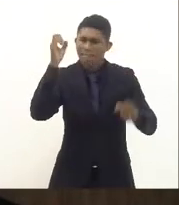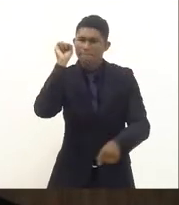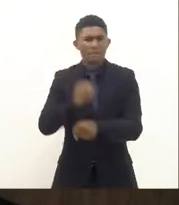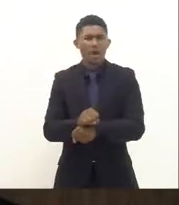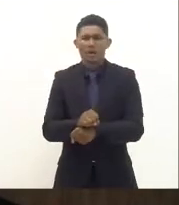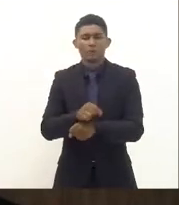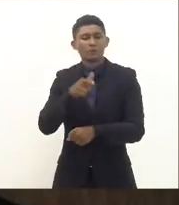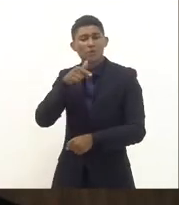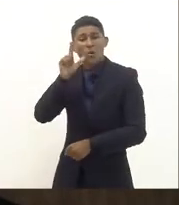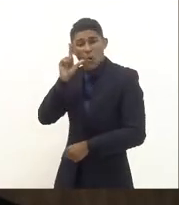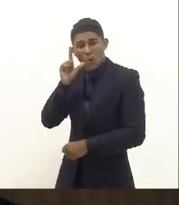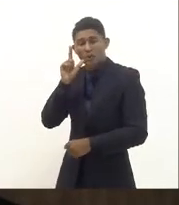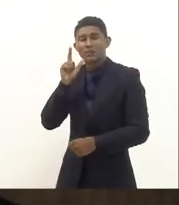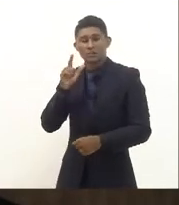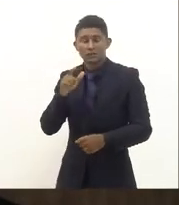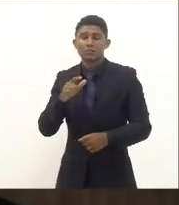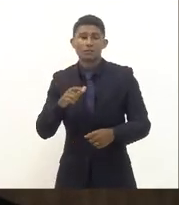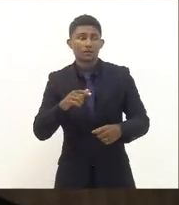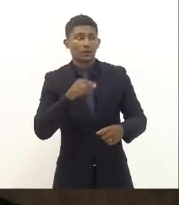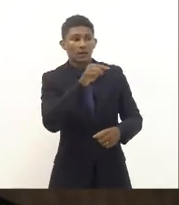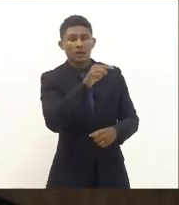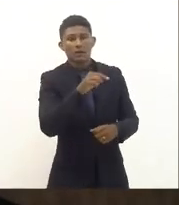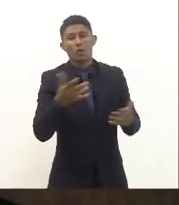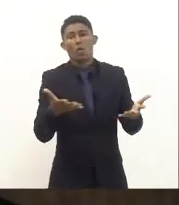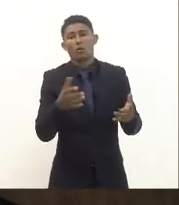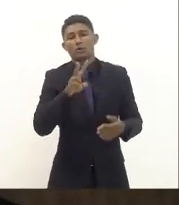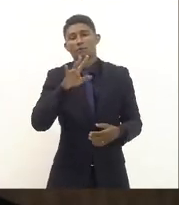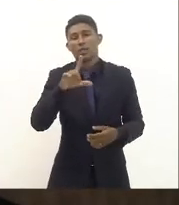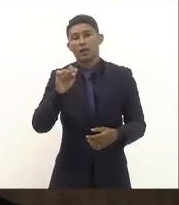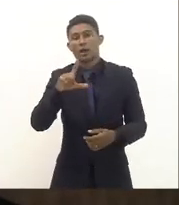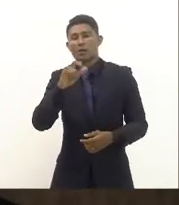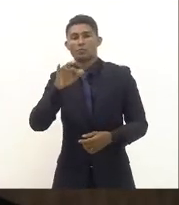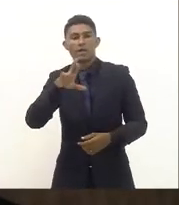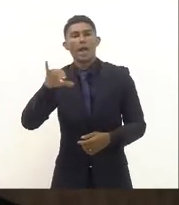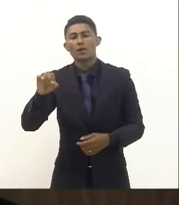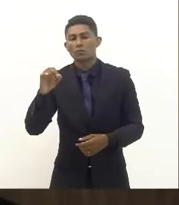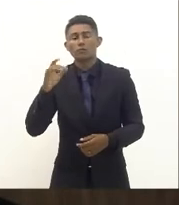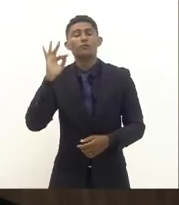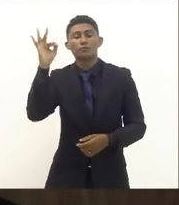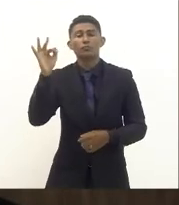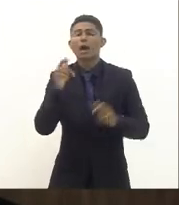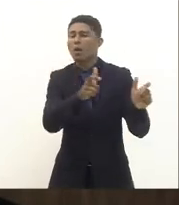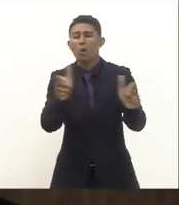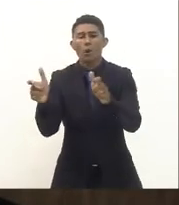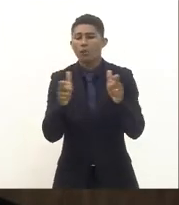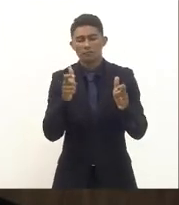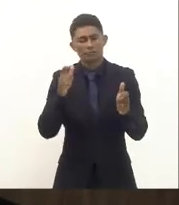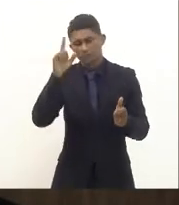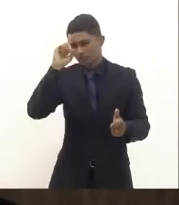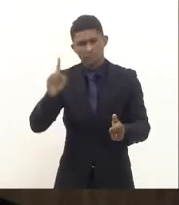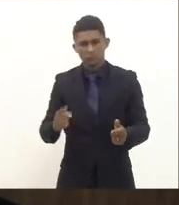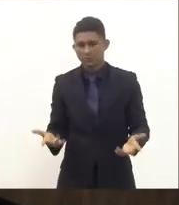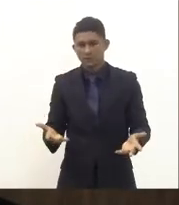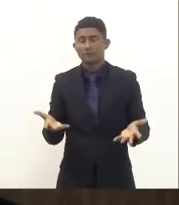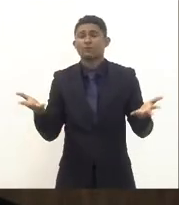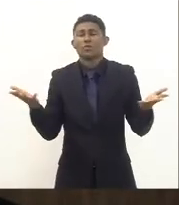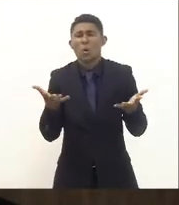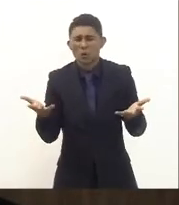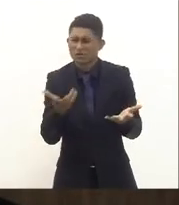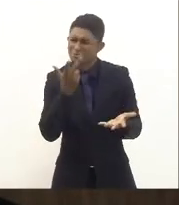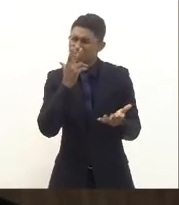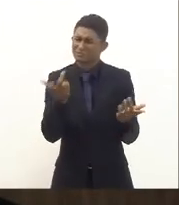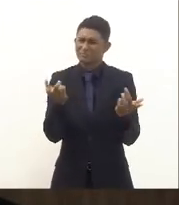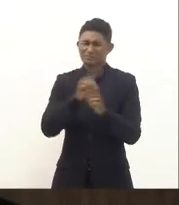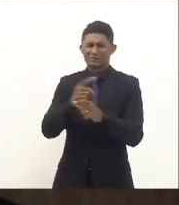ontem um cafezinho hoje na Vila Cruzeiro amanhã não se sabe é 30 mortes aqui 25 modos ali então hoje a gente tem esta contradição